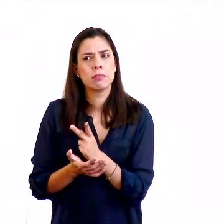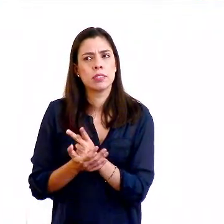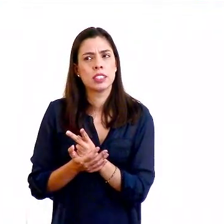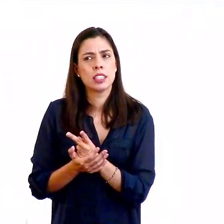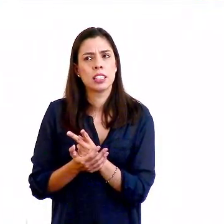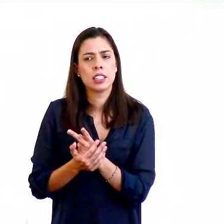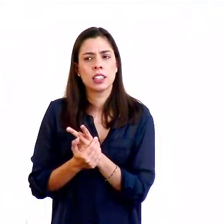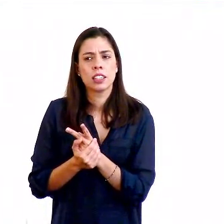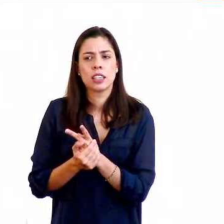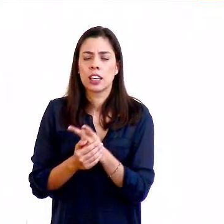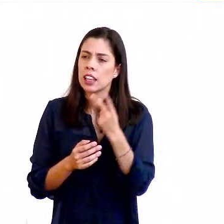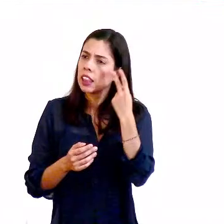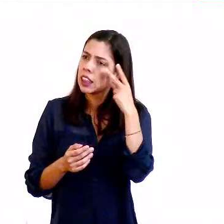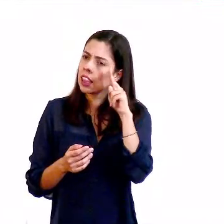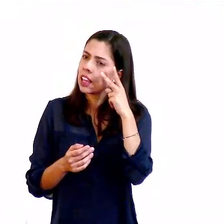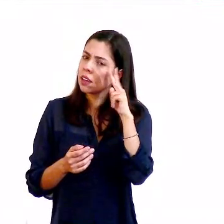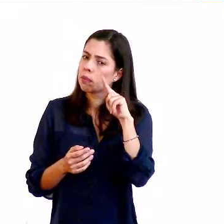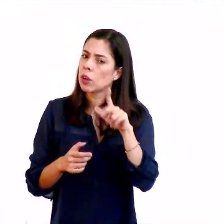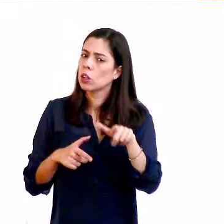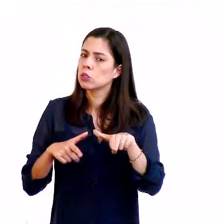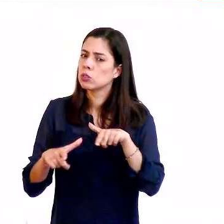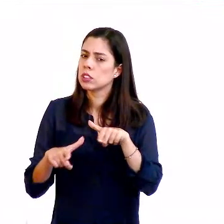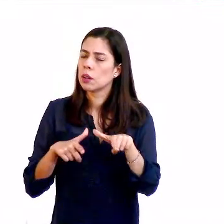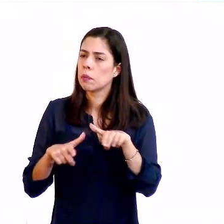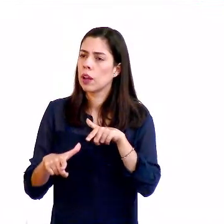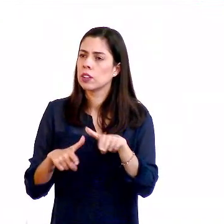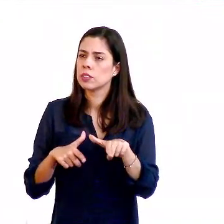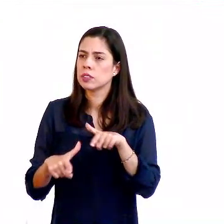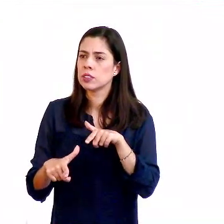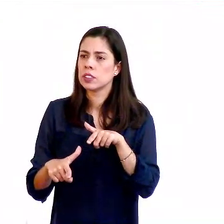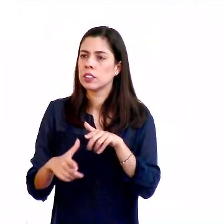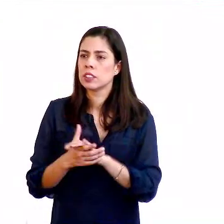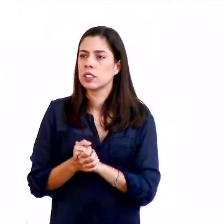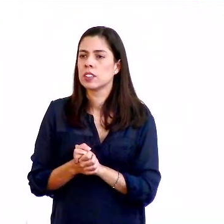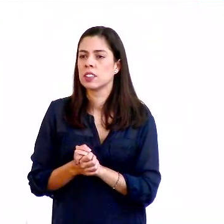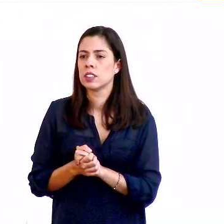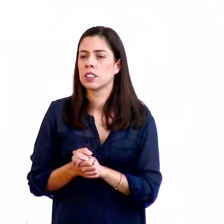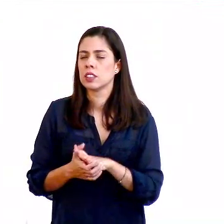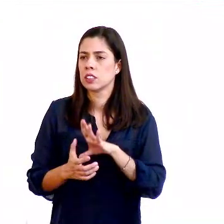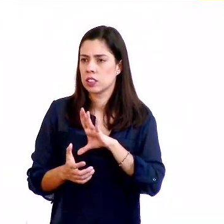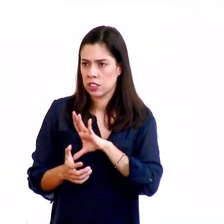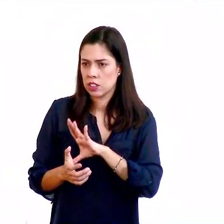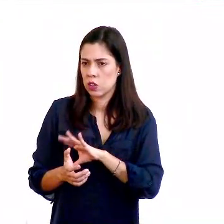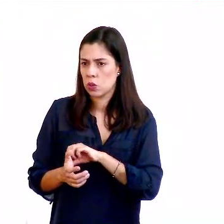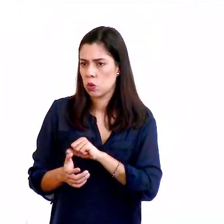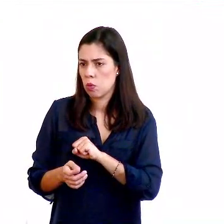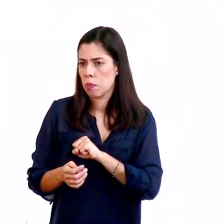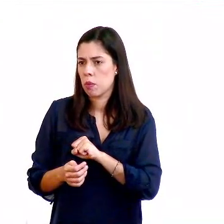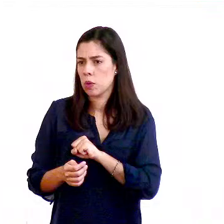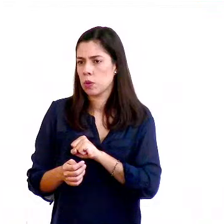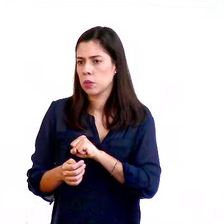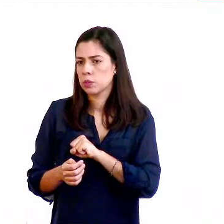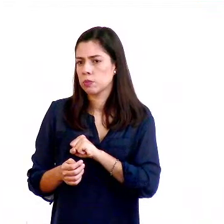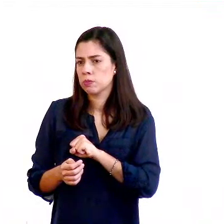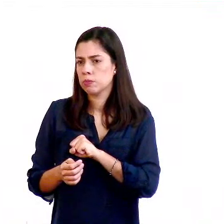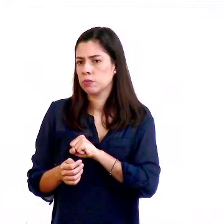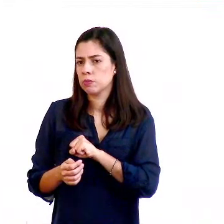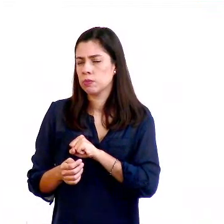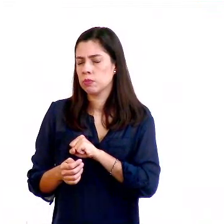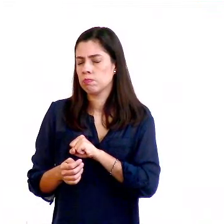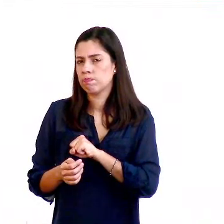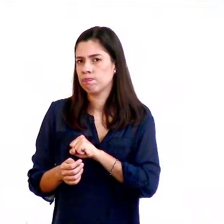vosso trabalho e do amor que evidenciastes para com o seu